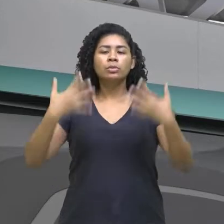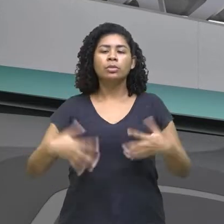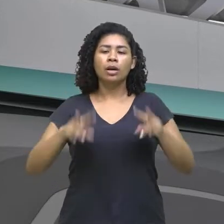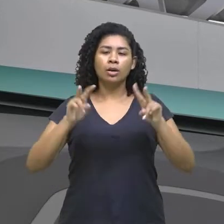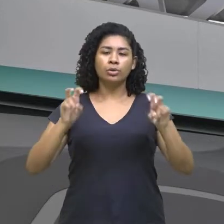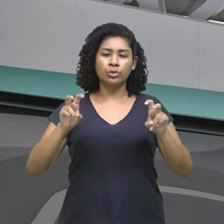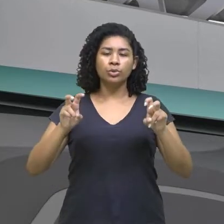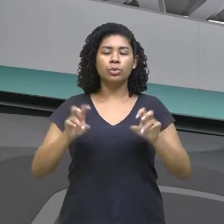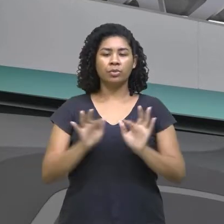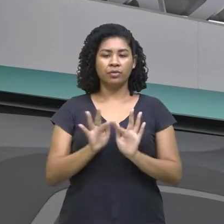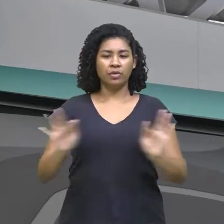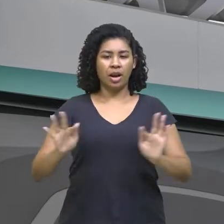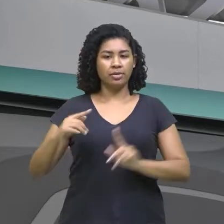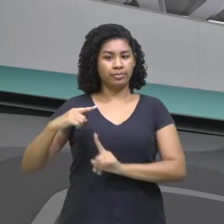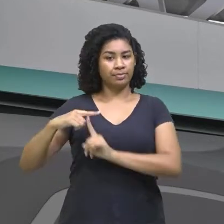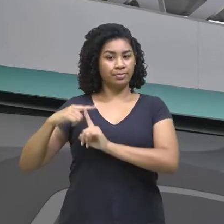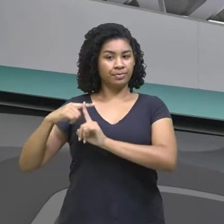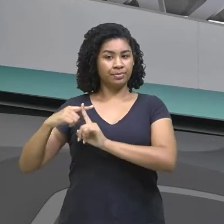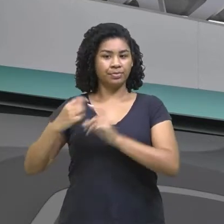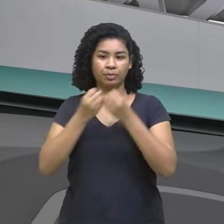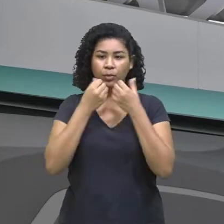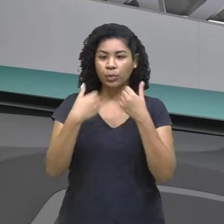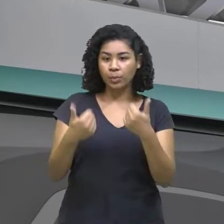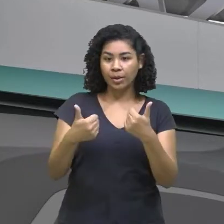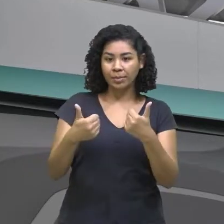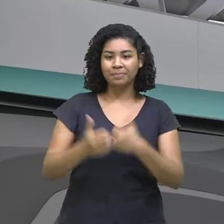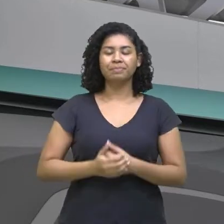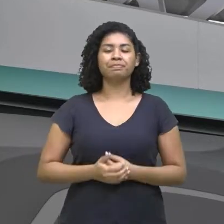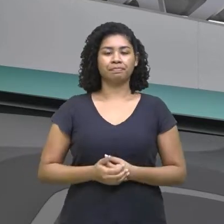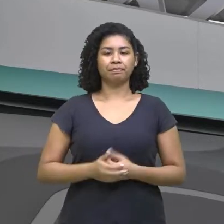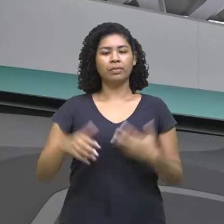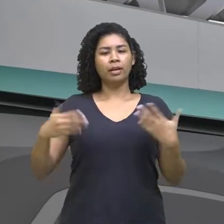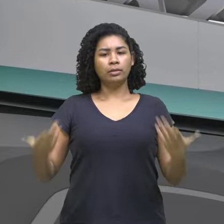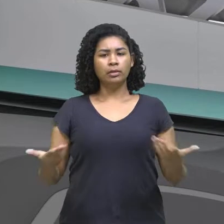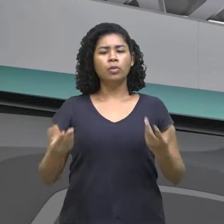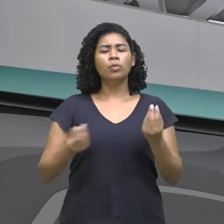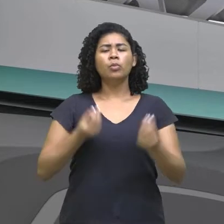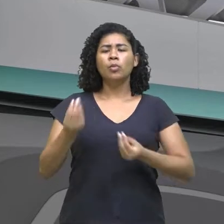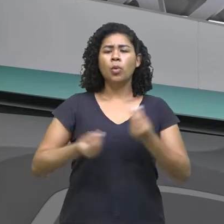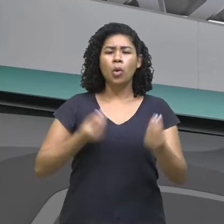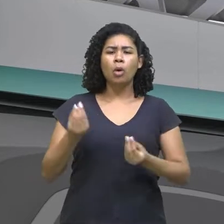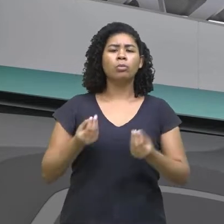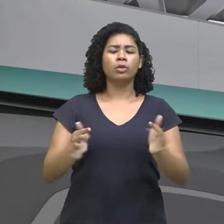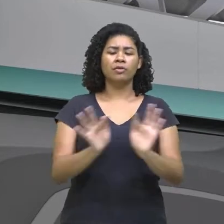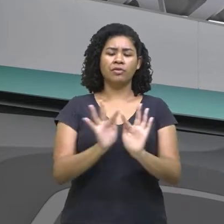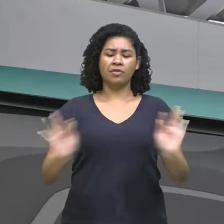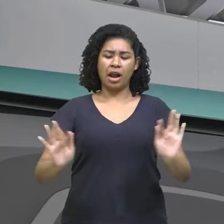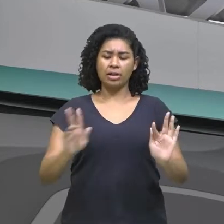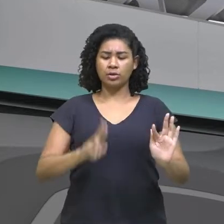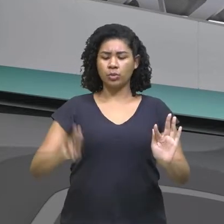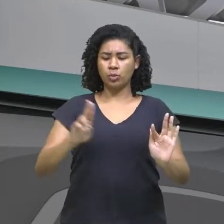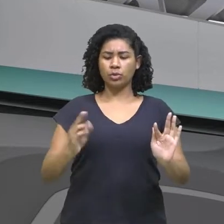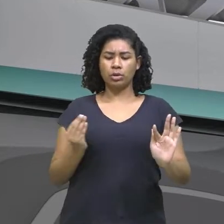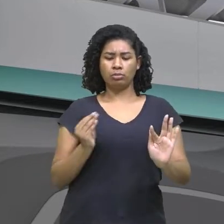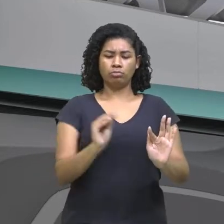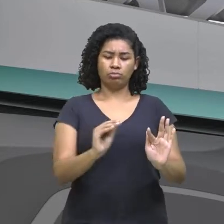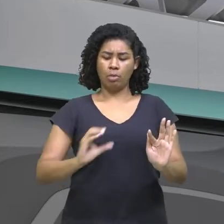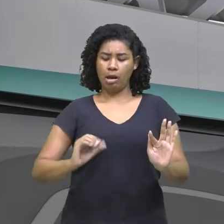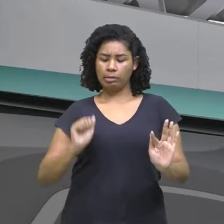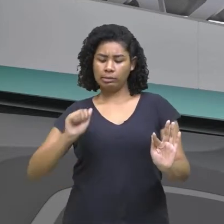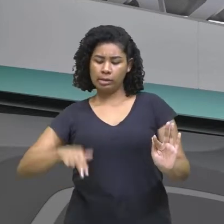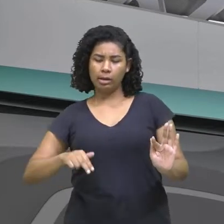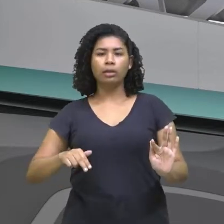tudo bem? Então, o que eu preciso para fazer uma frase utilizando o verbo can na forma afirmativa? Então, aqui,